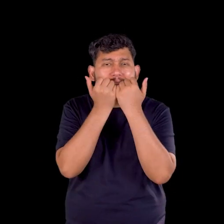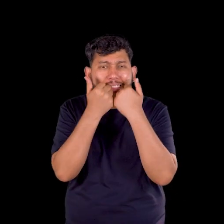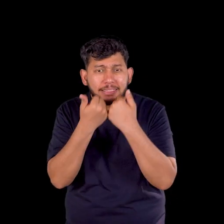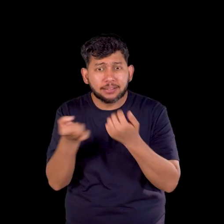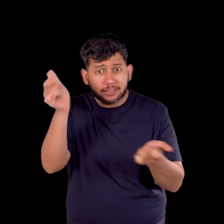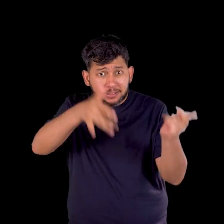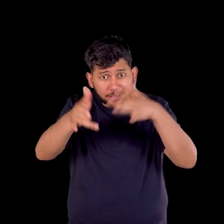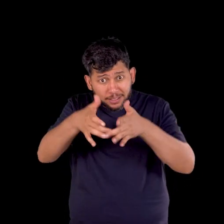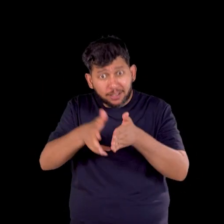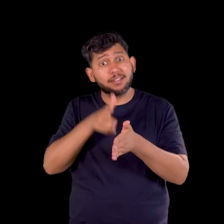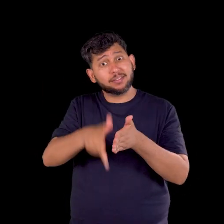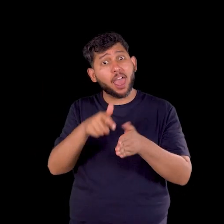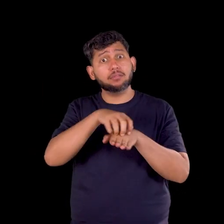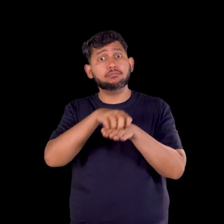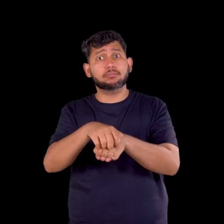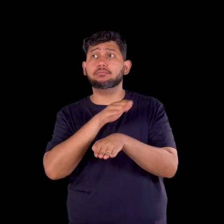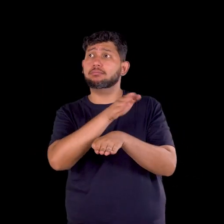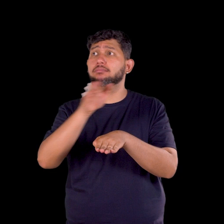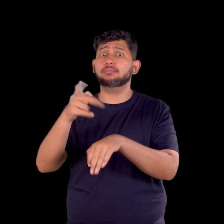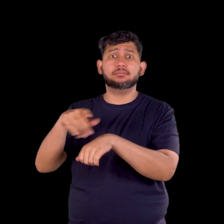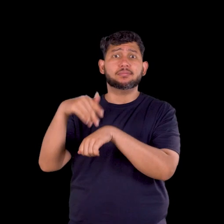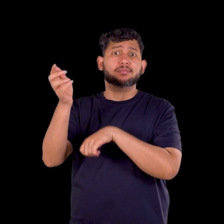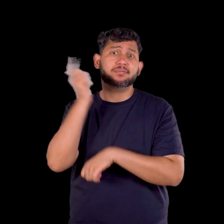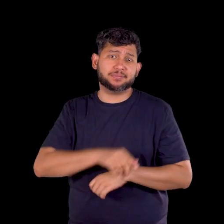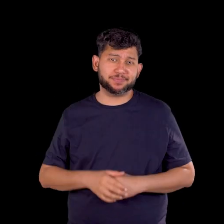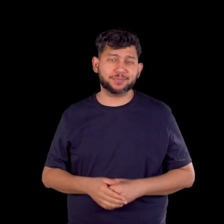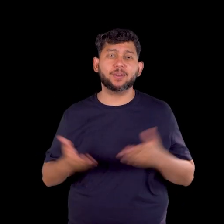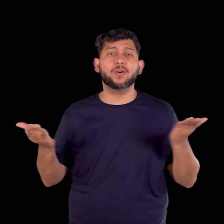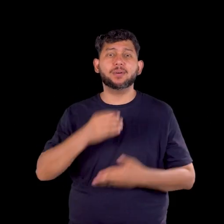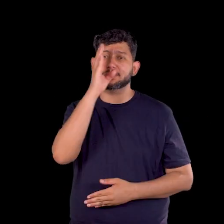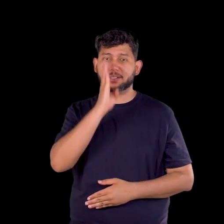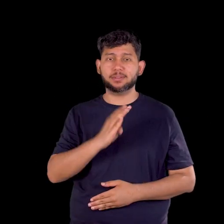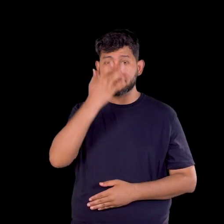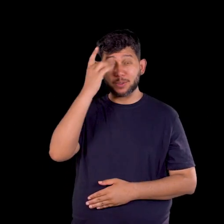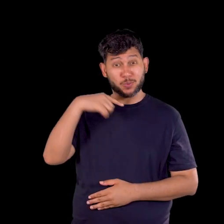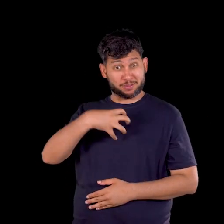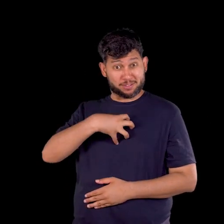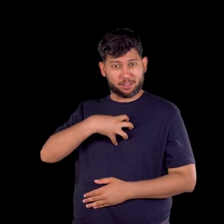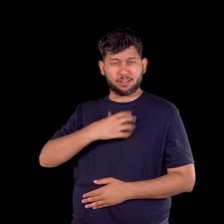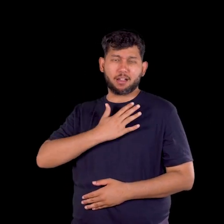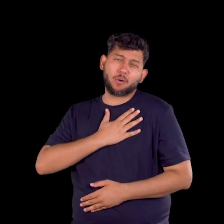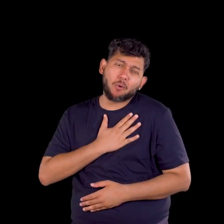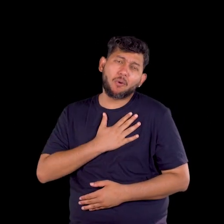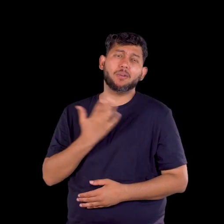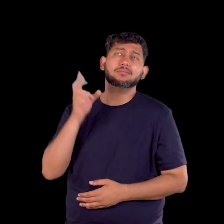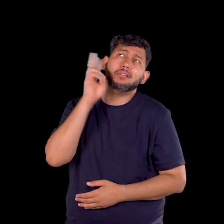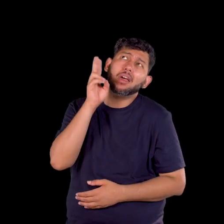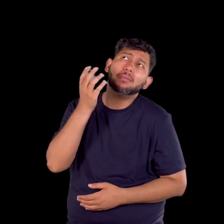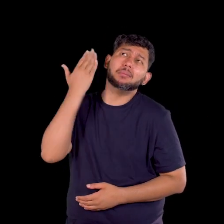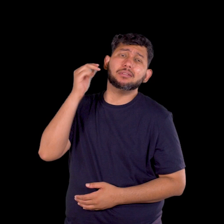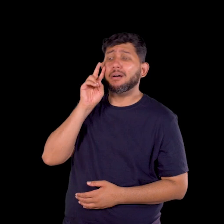outros. Hoje, a relação dos brasileiros com as ferrovias é uma mistura de paixão e certa